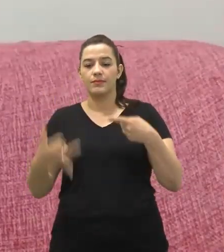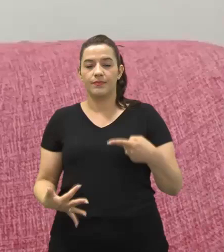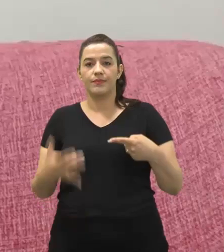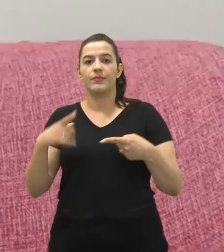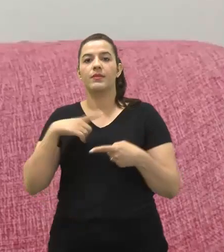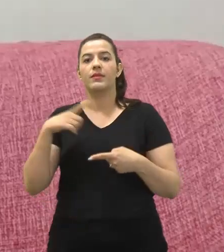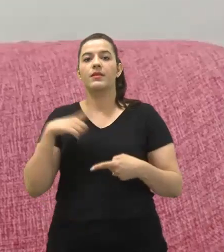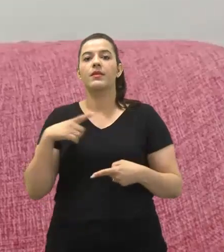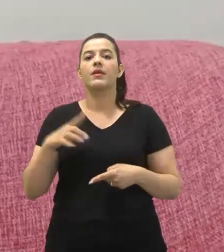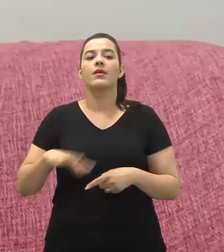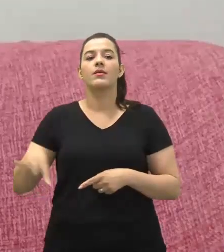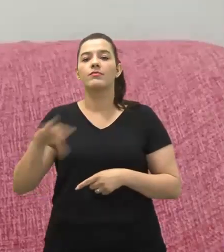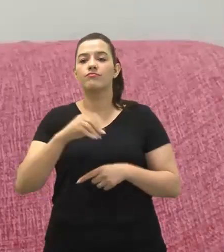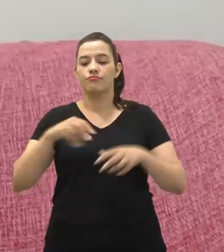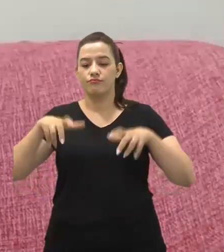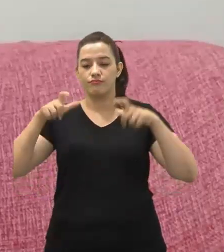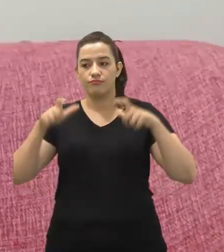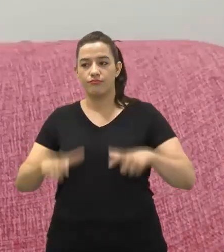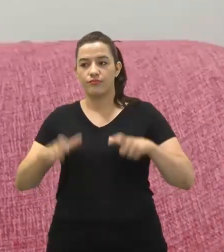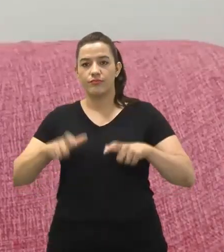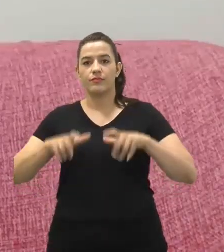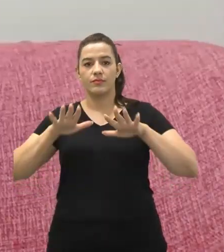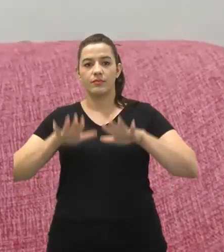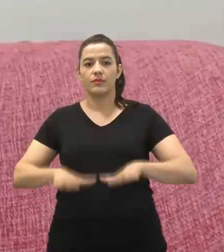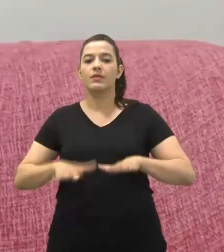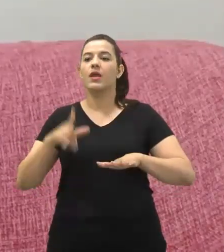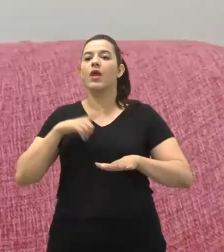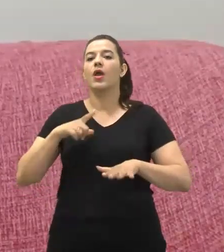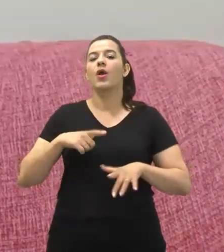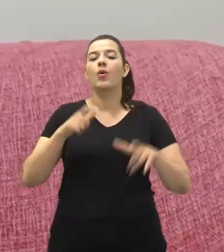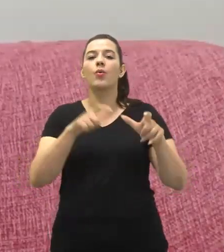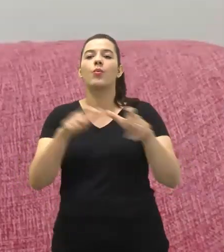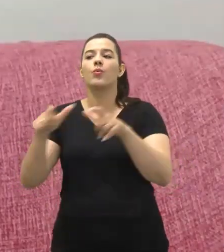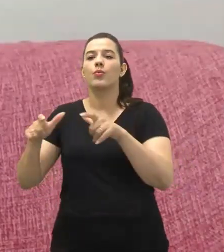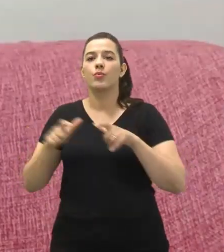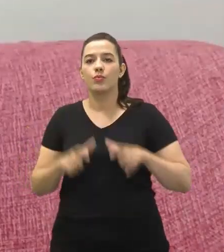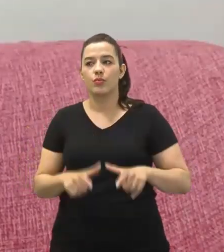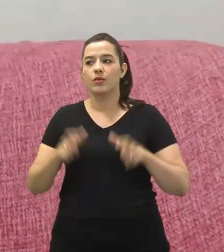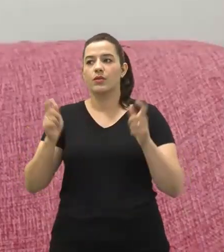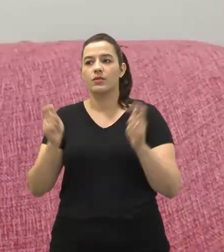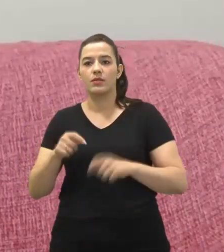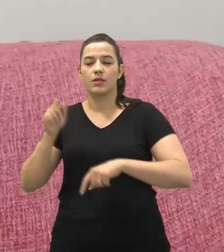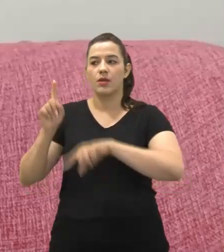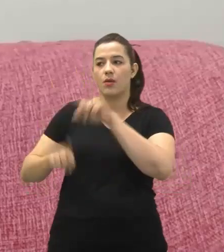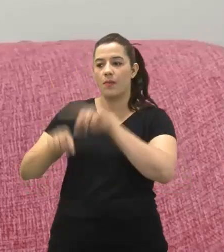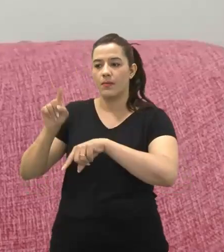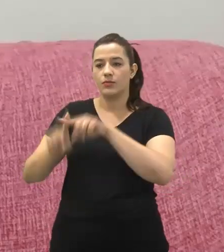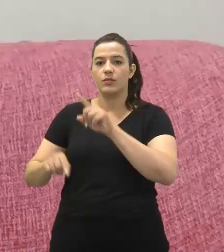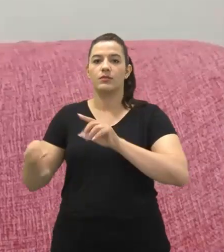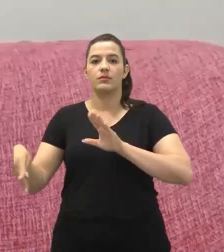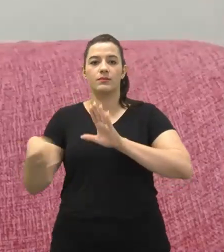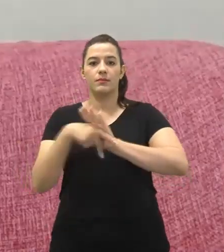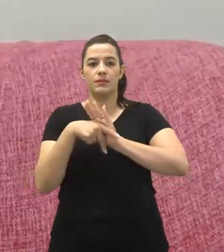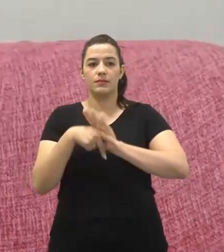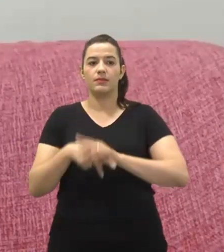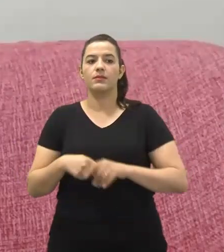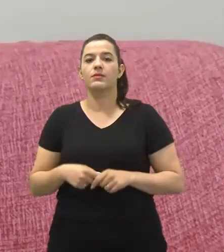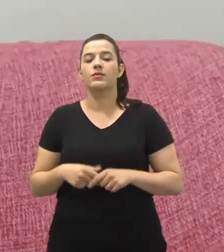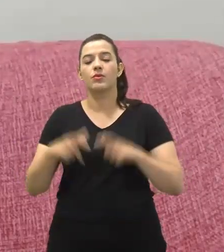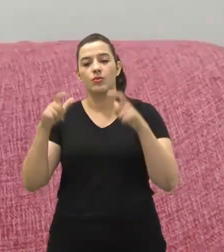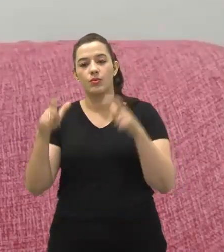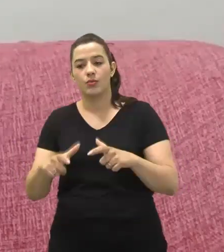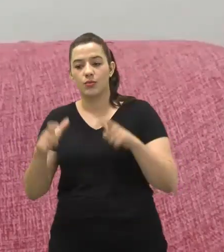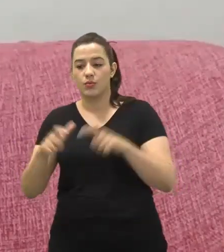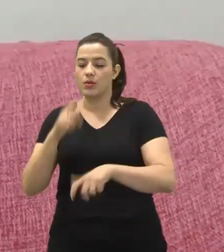física admissão física são os espaços físicos e objetos a que ele pertence no